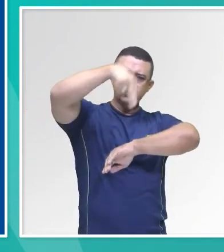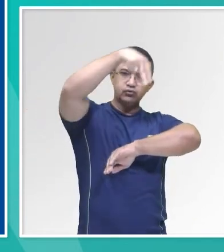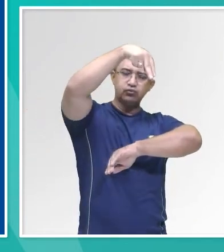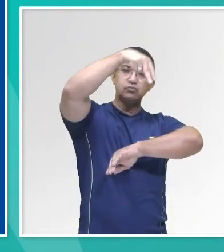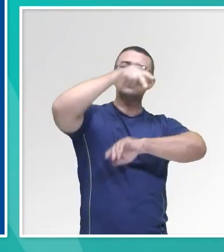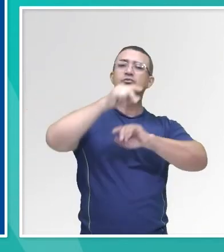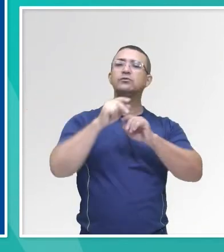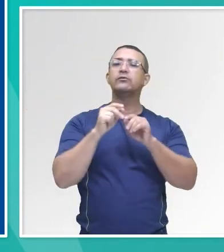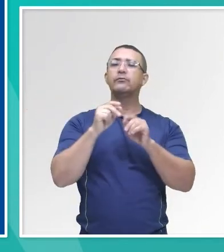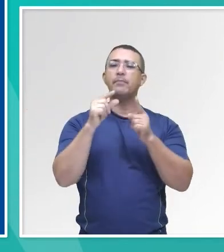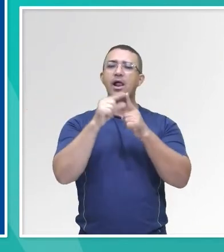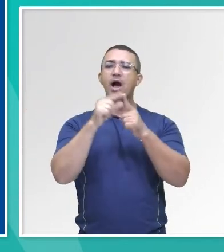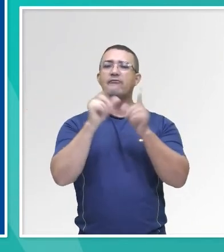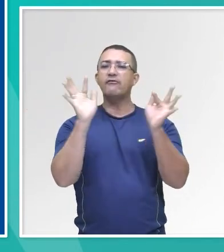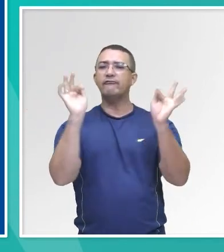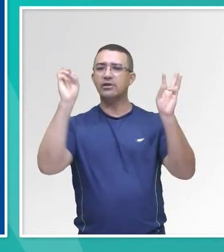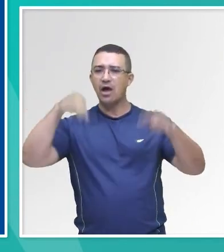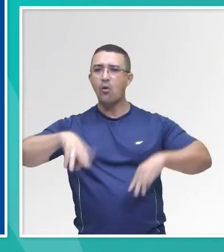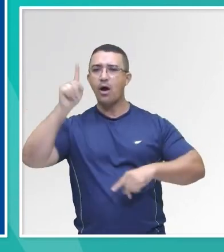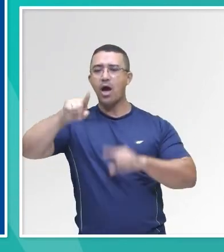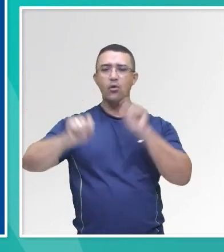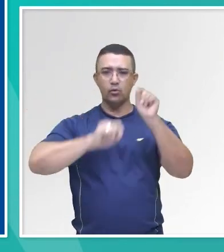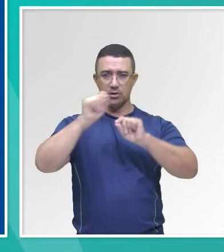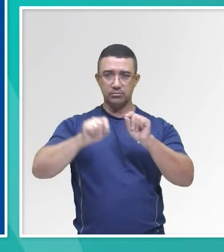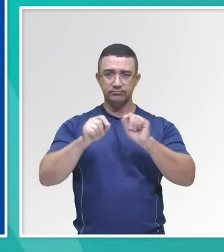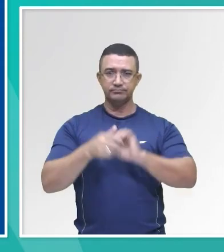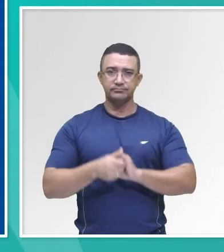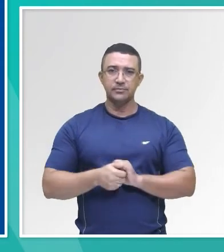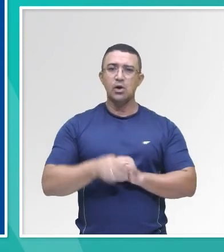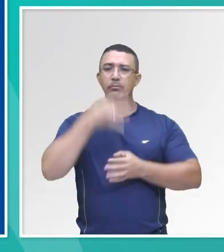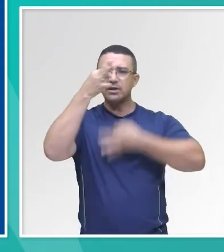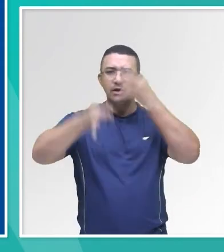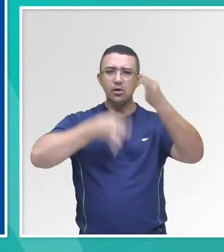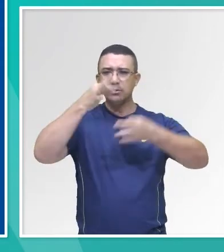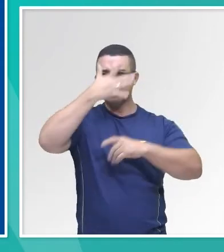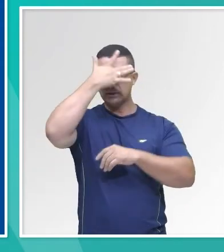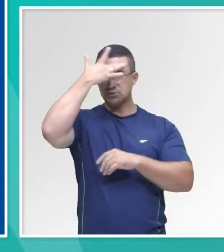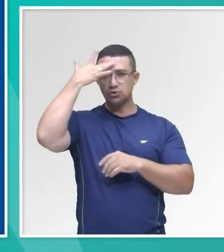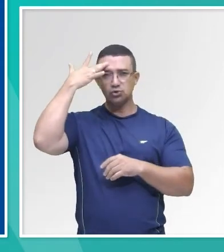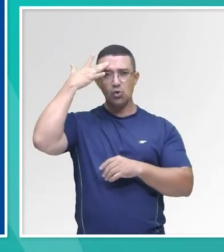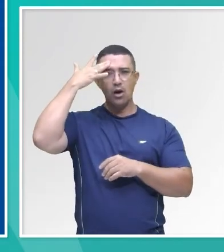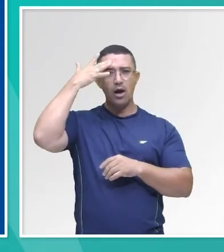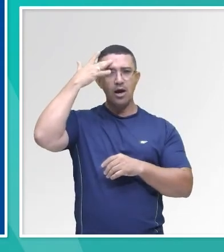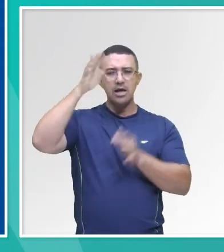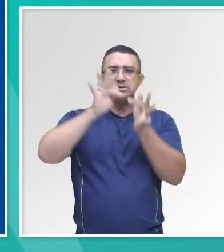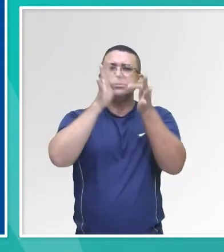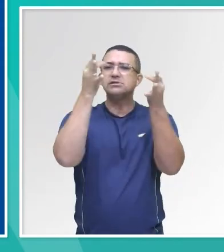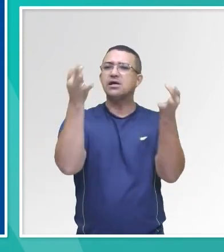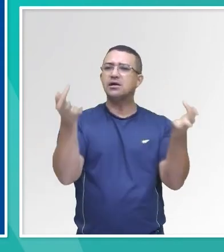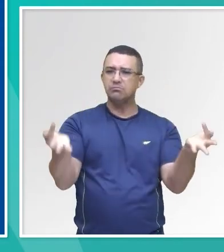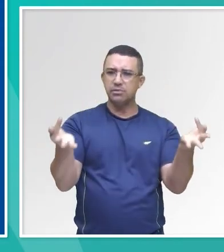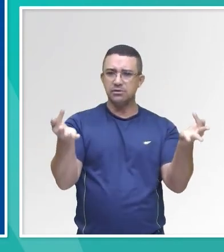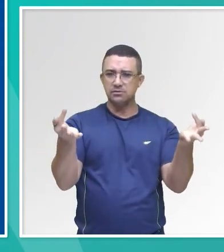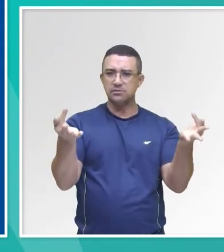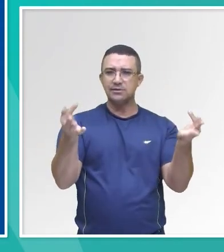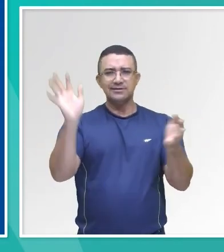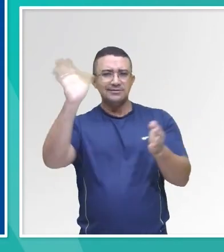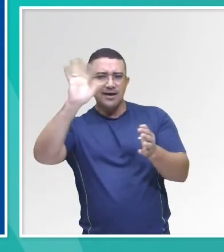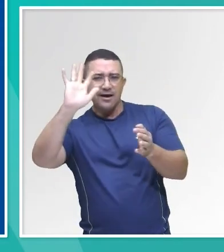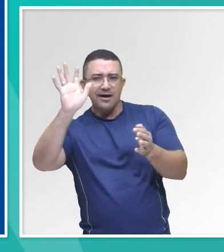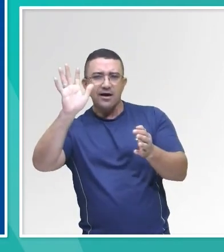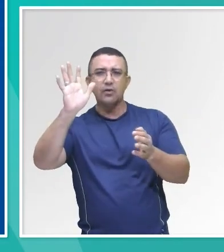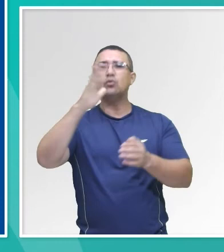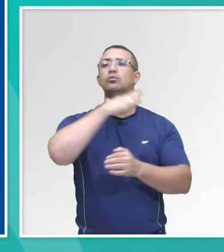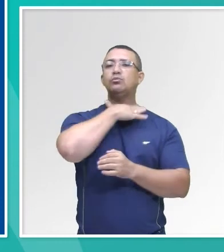final, repetida de boca em boca, representou, na opinião daquela gente, mais que uma simples despedida do mundo, um testemunho